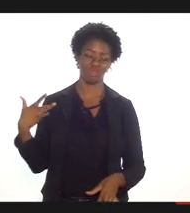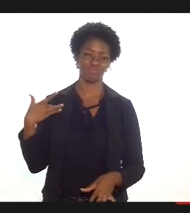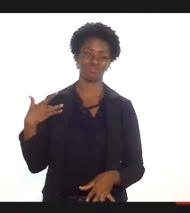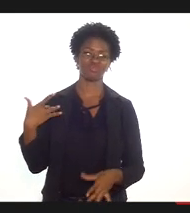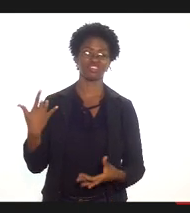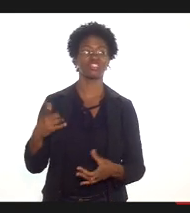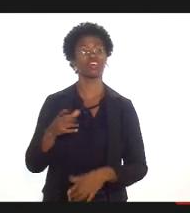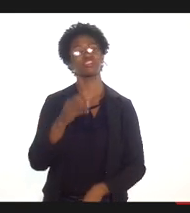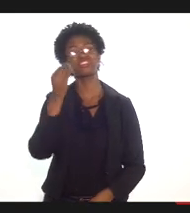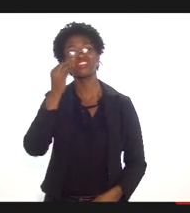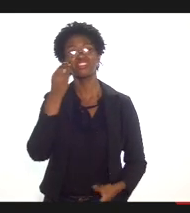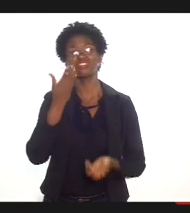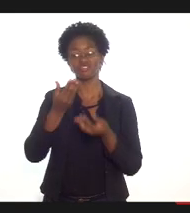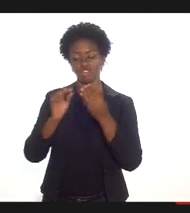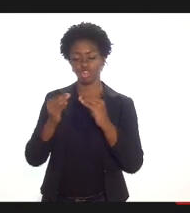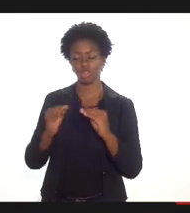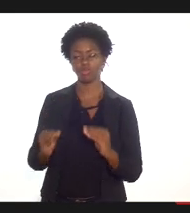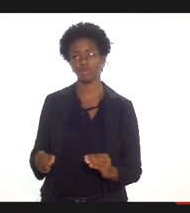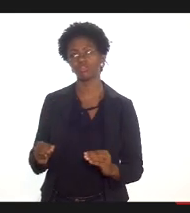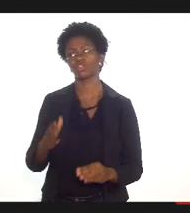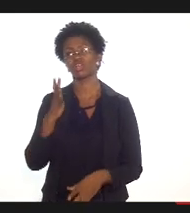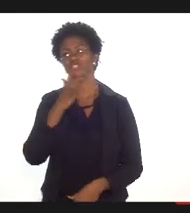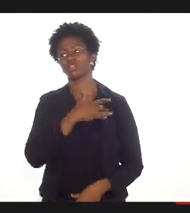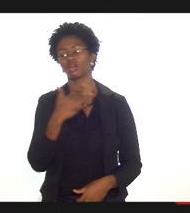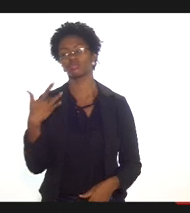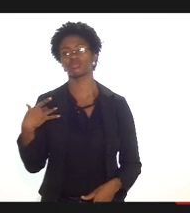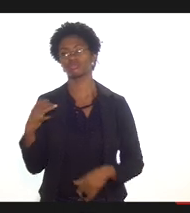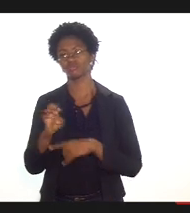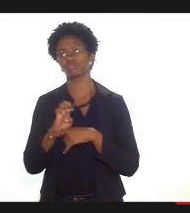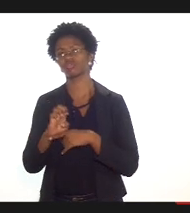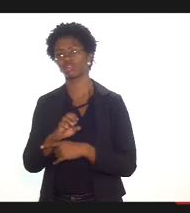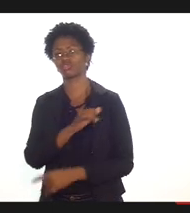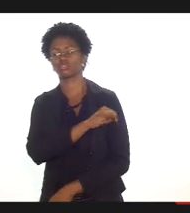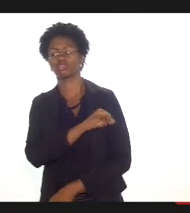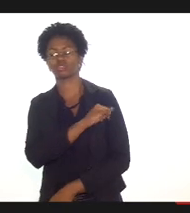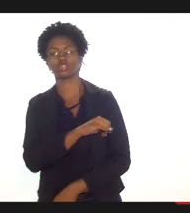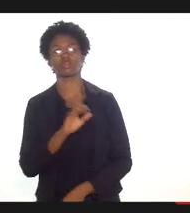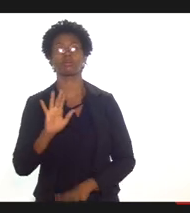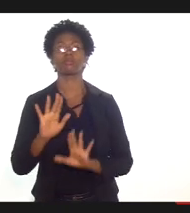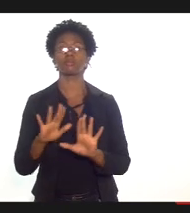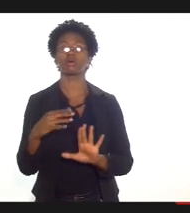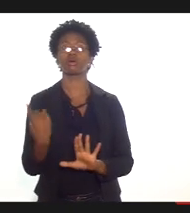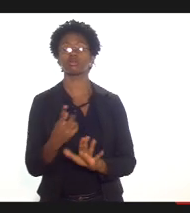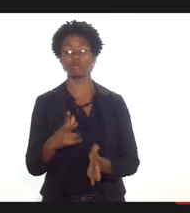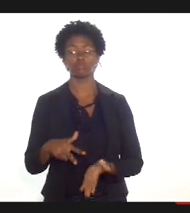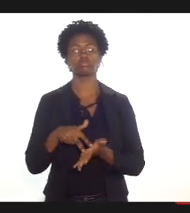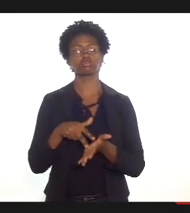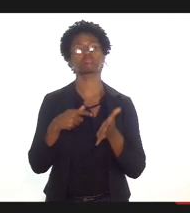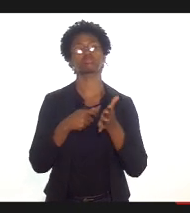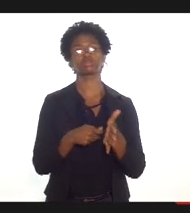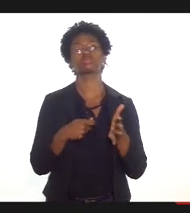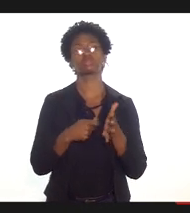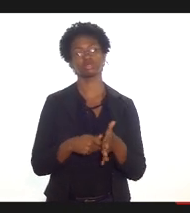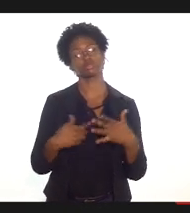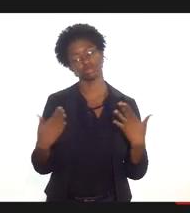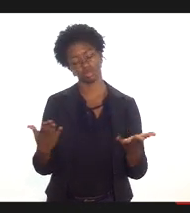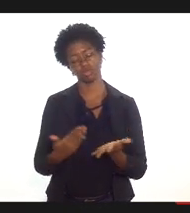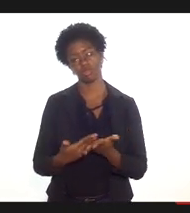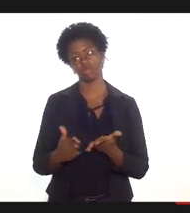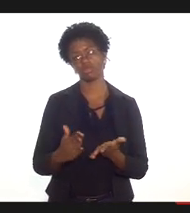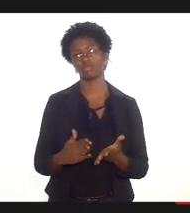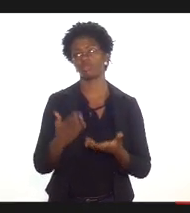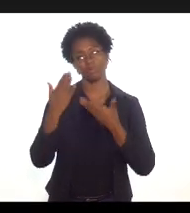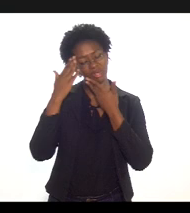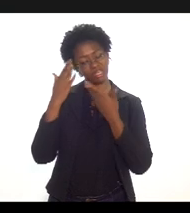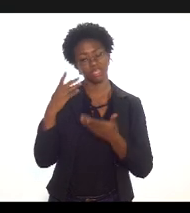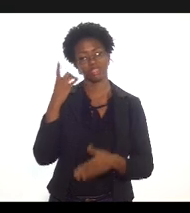dessa rede no estado do Rio de Janeiro. Mas vamos resistir. Então, essas seriam as minhas considerações iniciais. Muito obrigada,